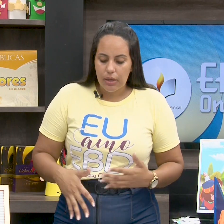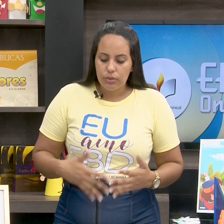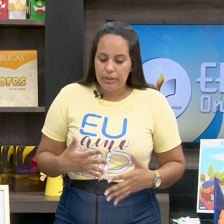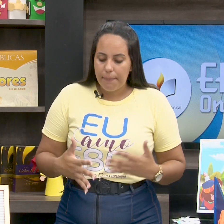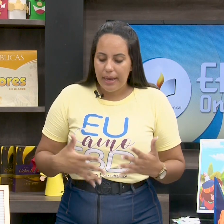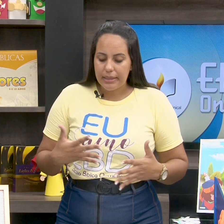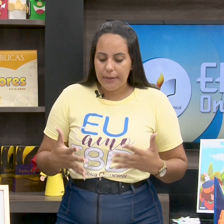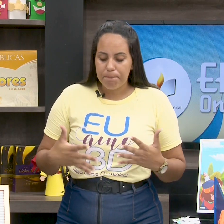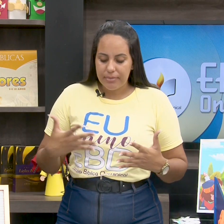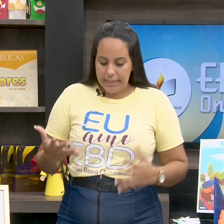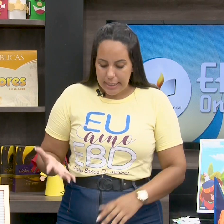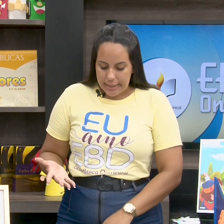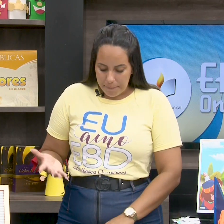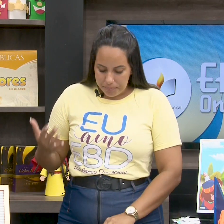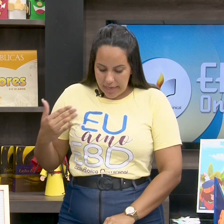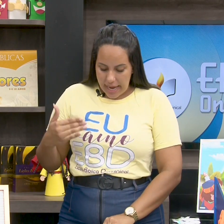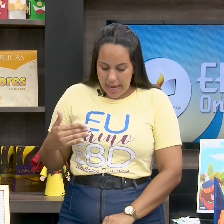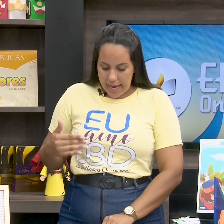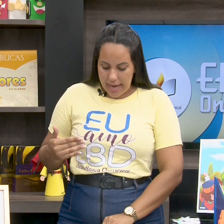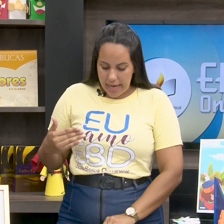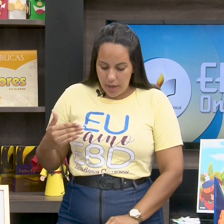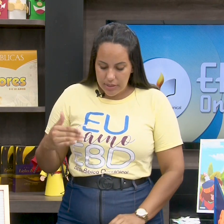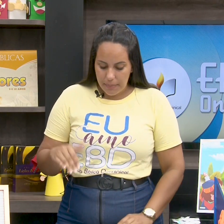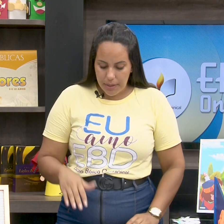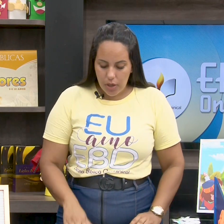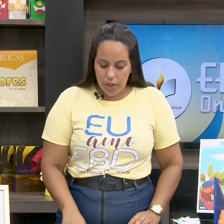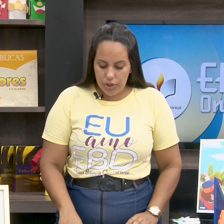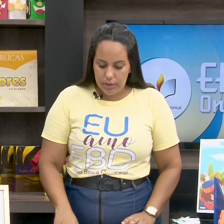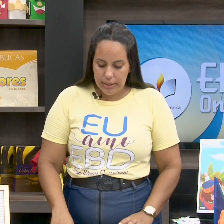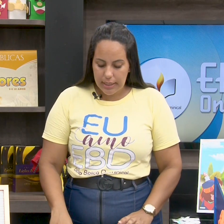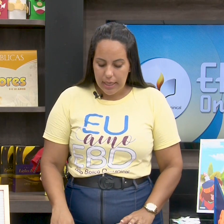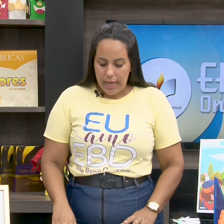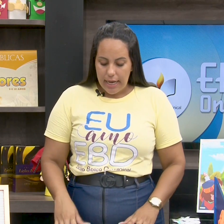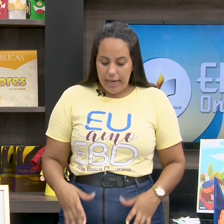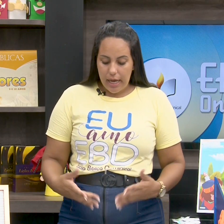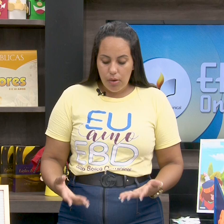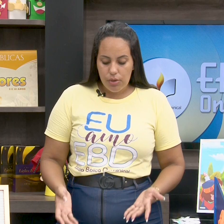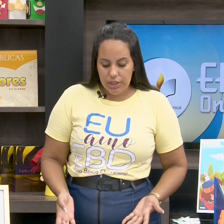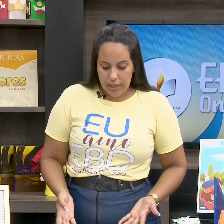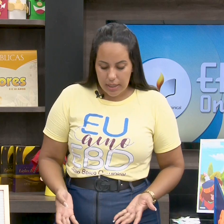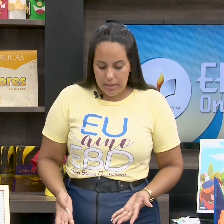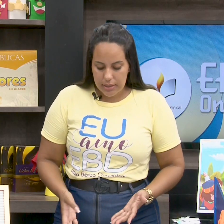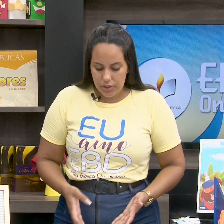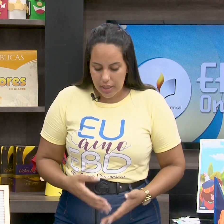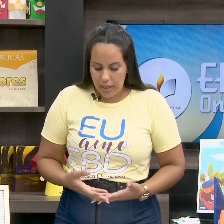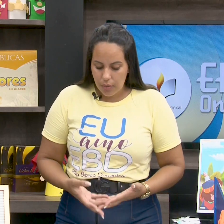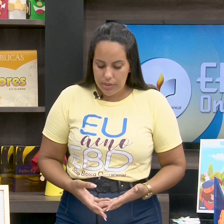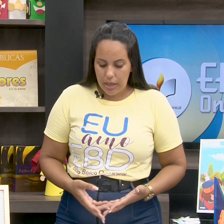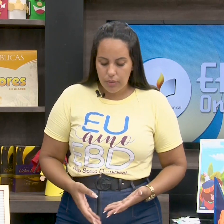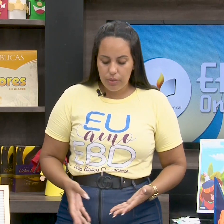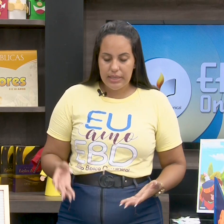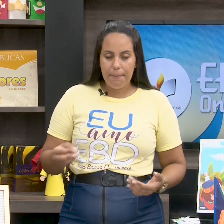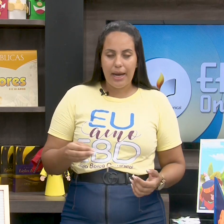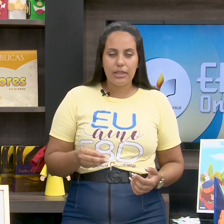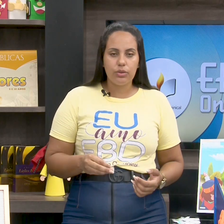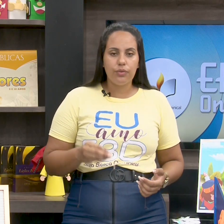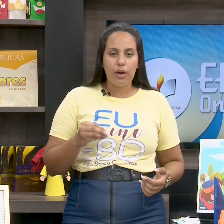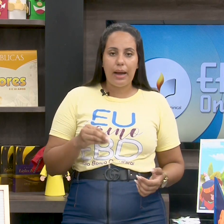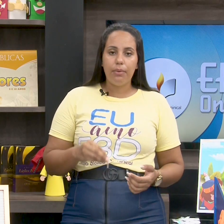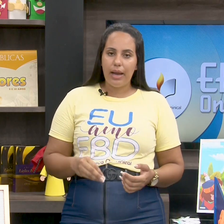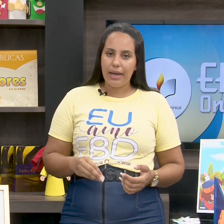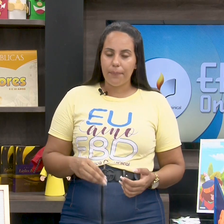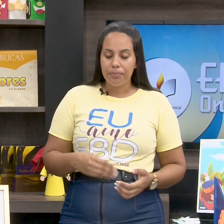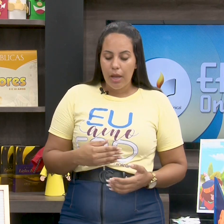da lição, toda a parte dita, eu sempre gosto de ler com as crianças, né? Ler com os alunos a parte